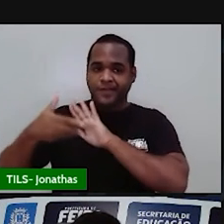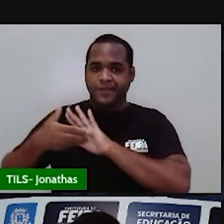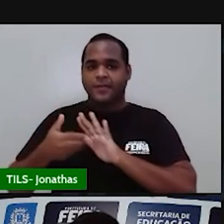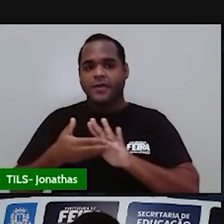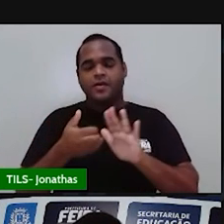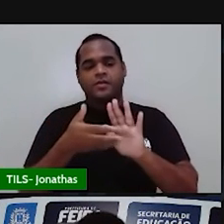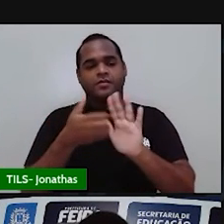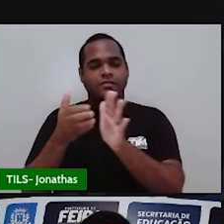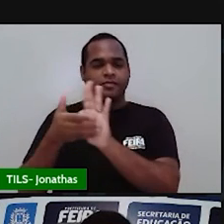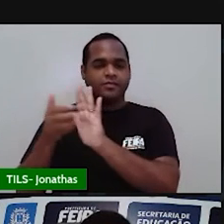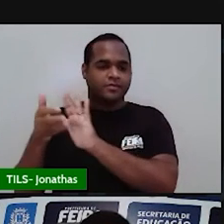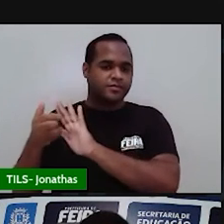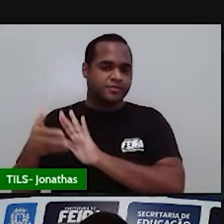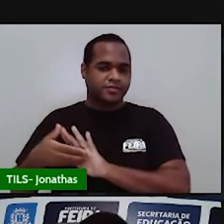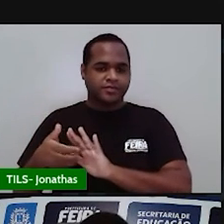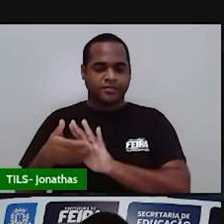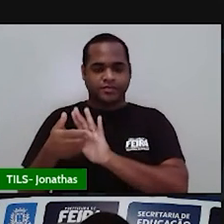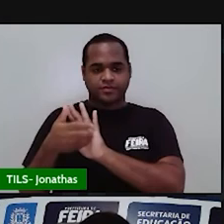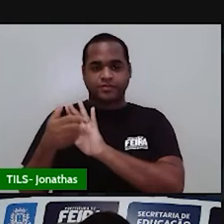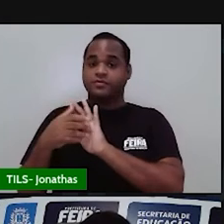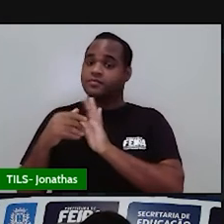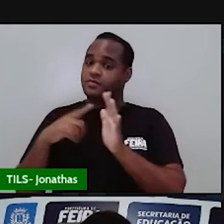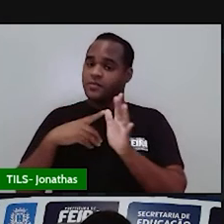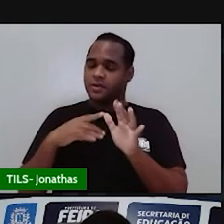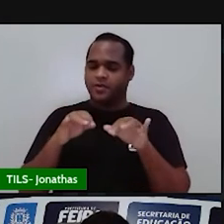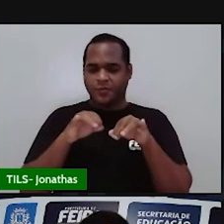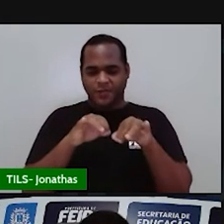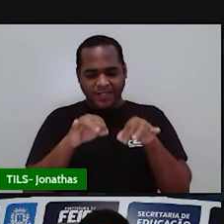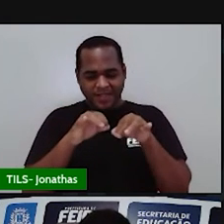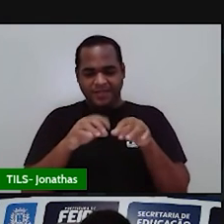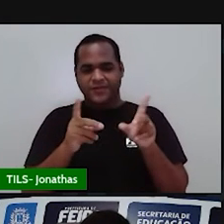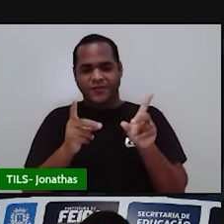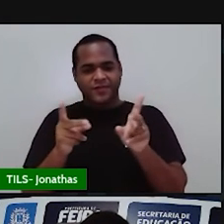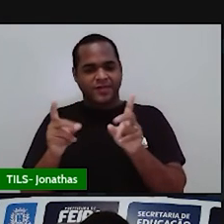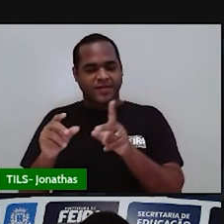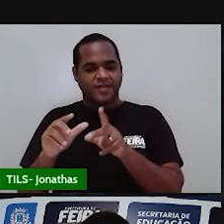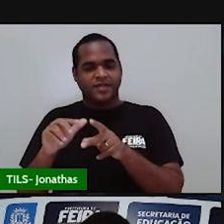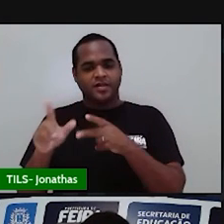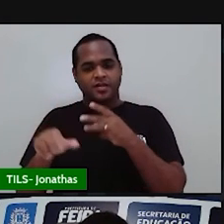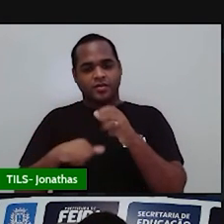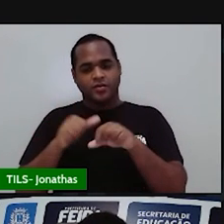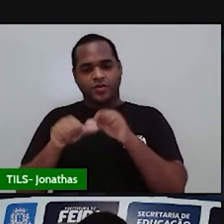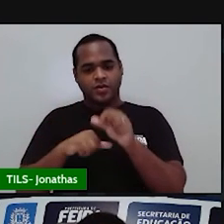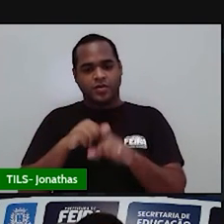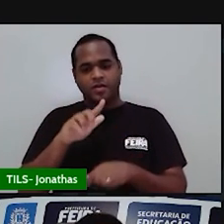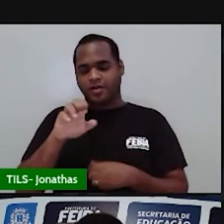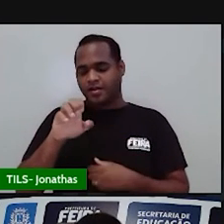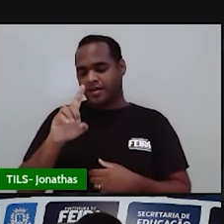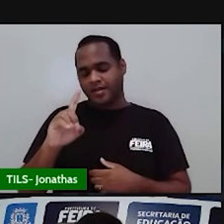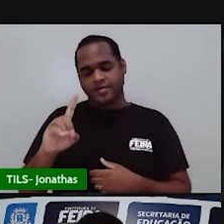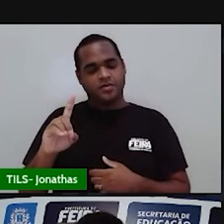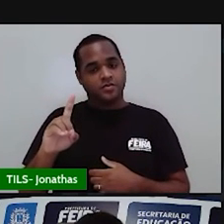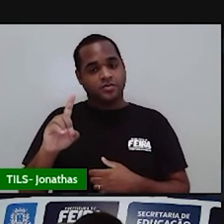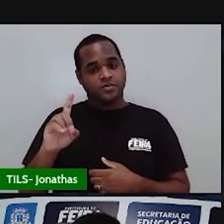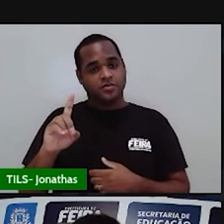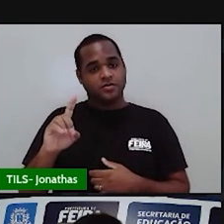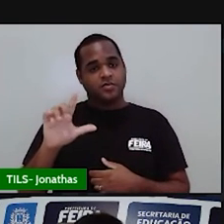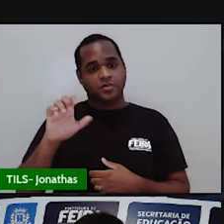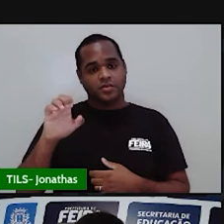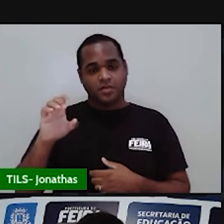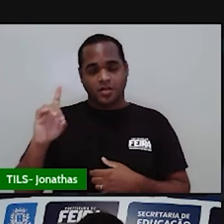né? Começaram a ser tiradas do mercado para serem substituídas pelas lâmpadas de LED, porque as de